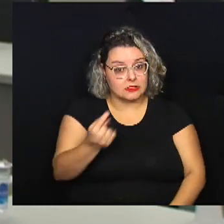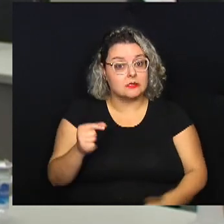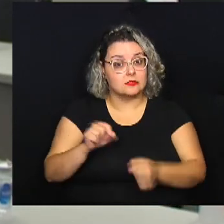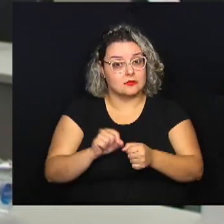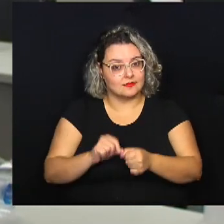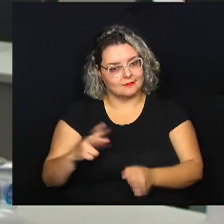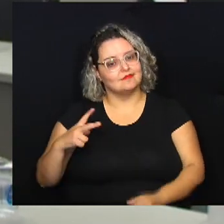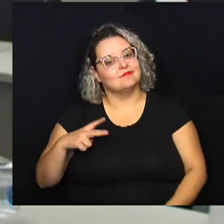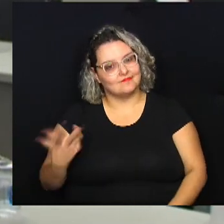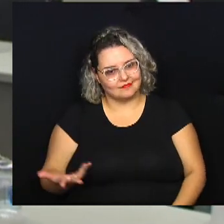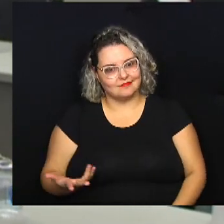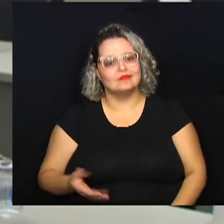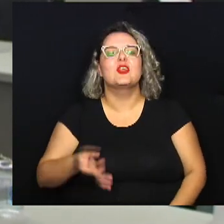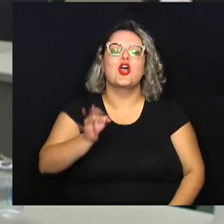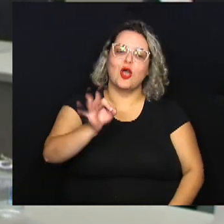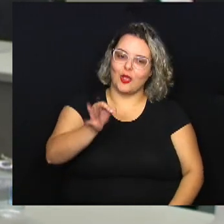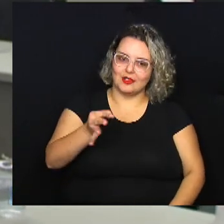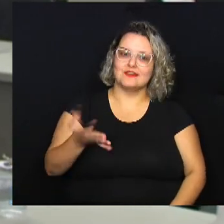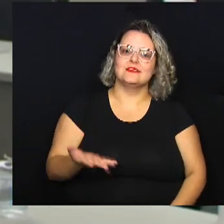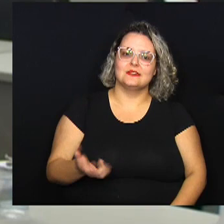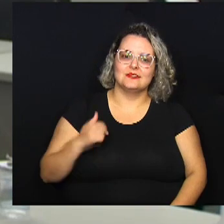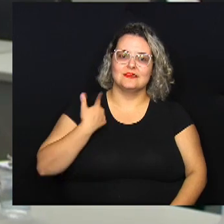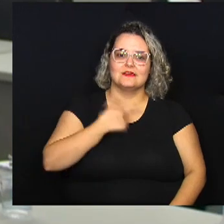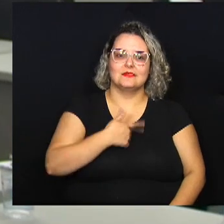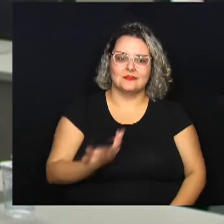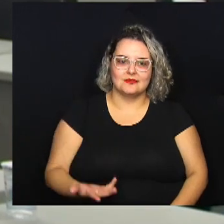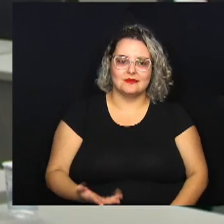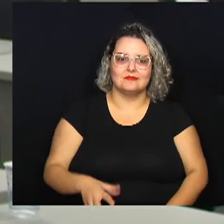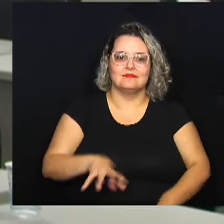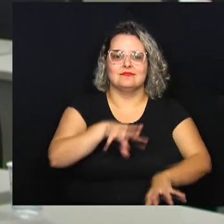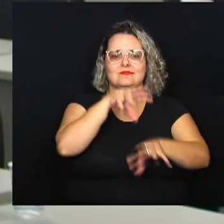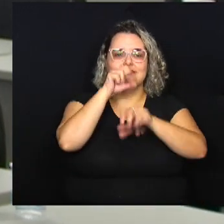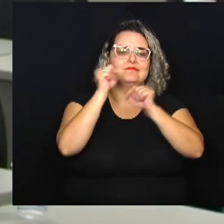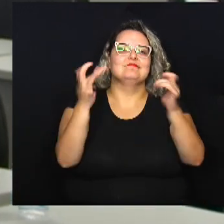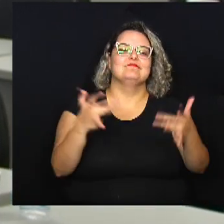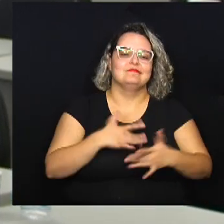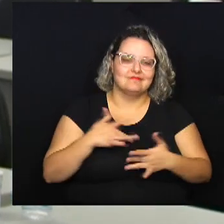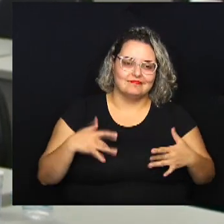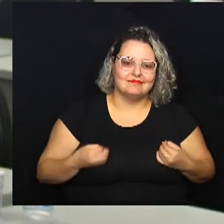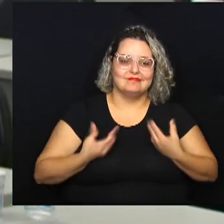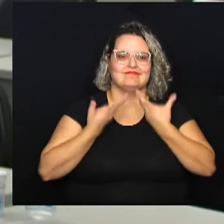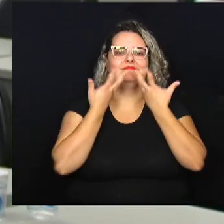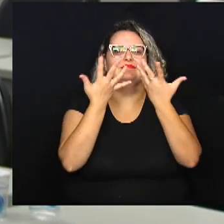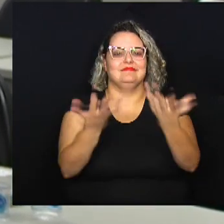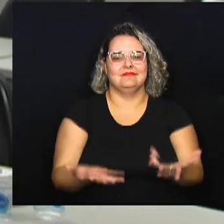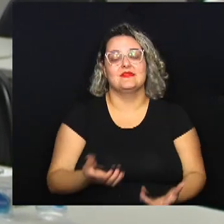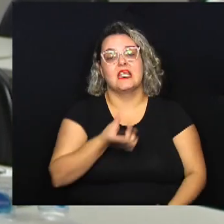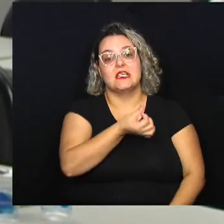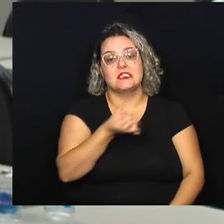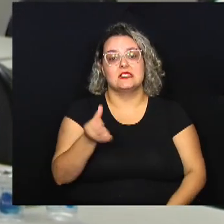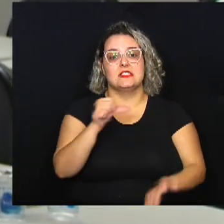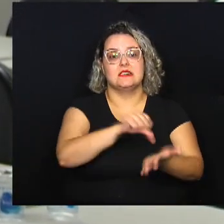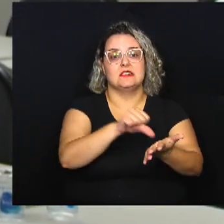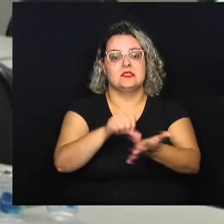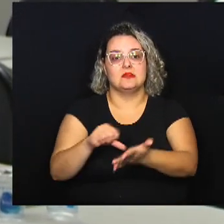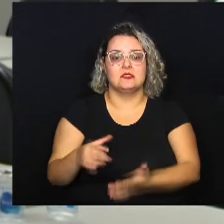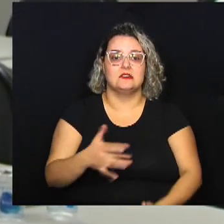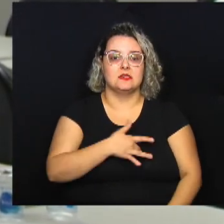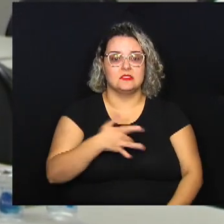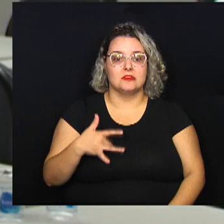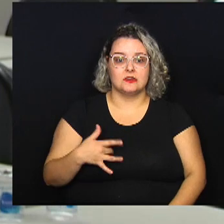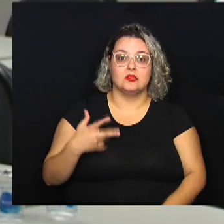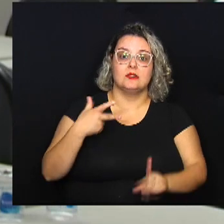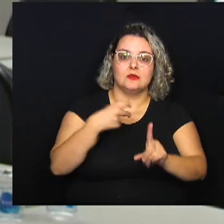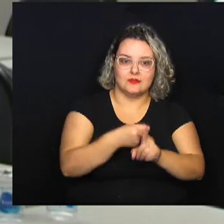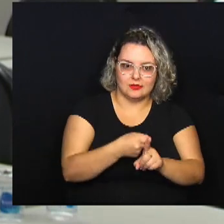a sua parte, com certeza nós vamos respirar saúde, tá bom? 66 unidades de saúde com